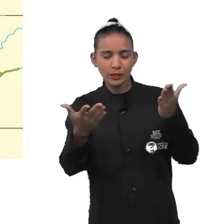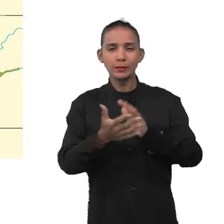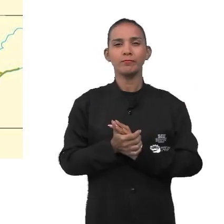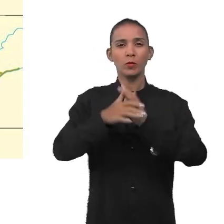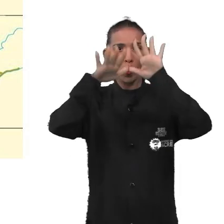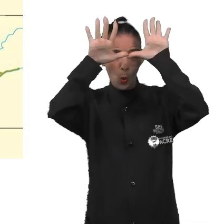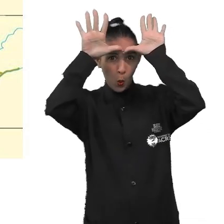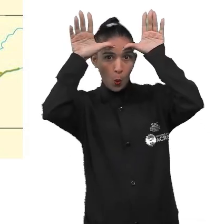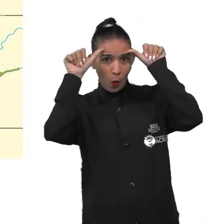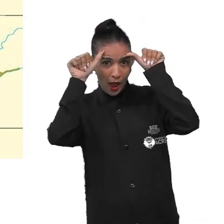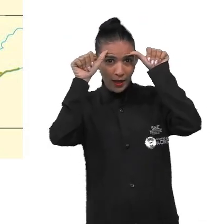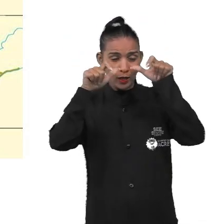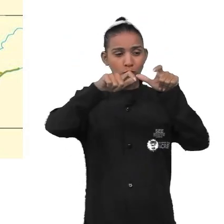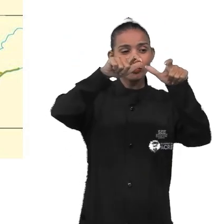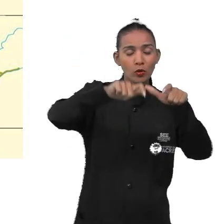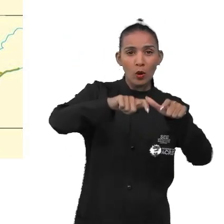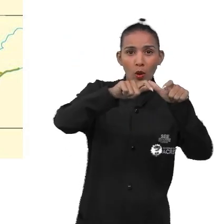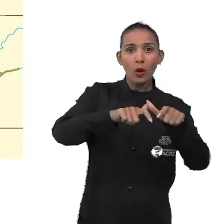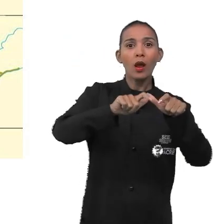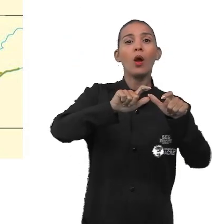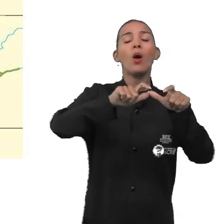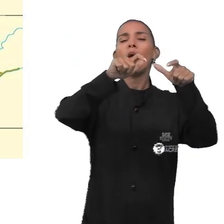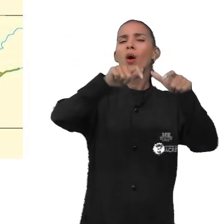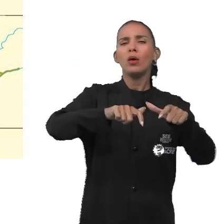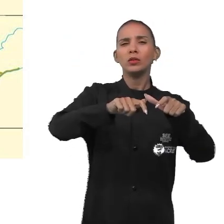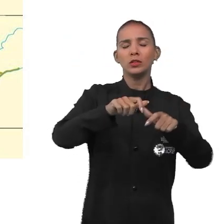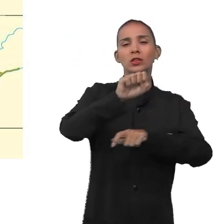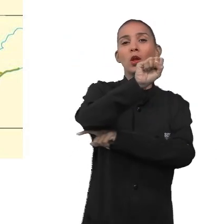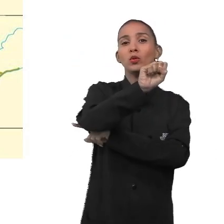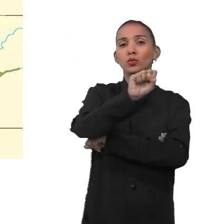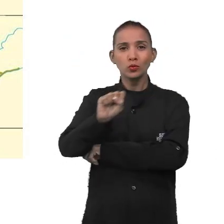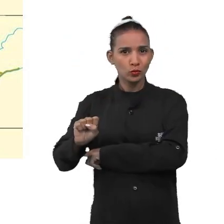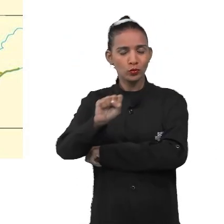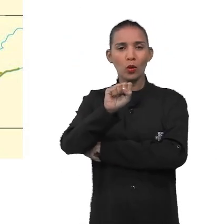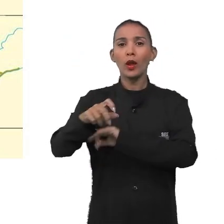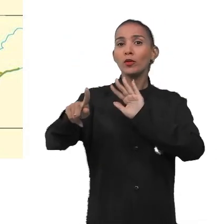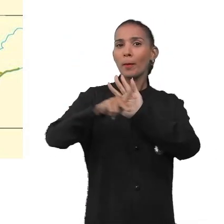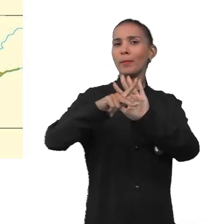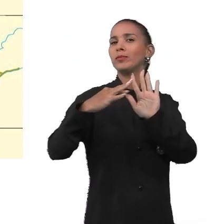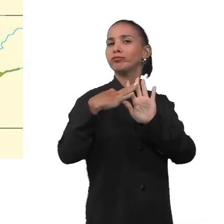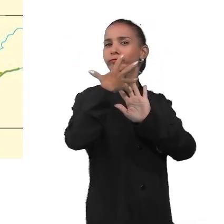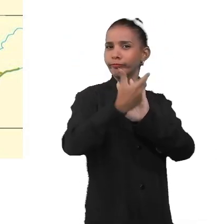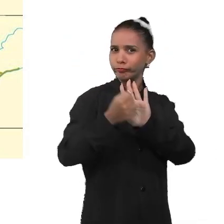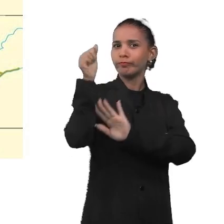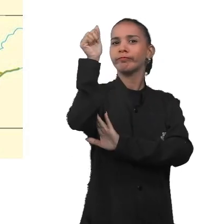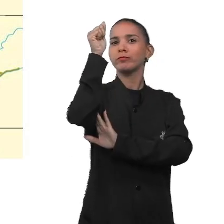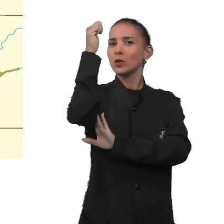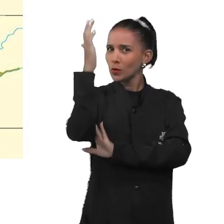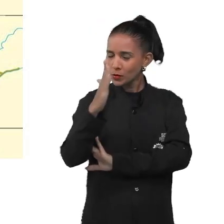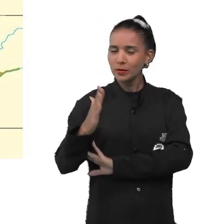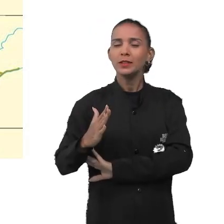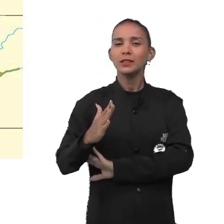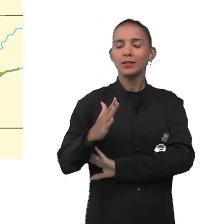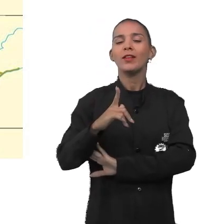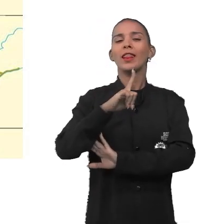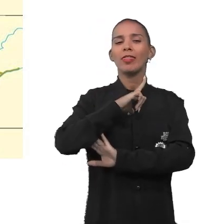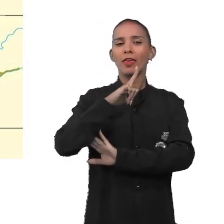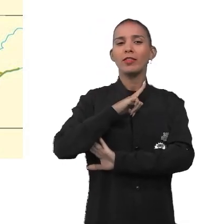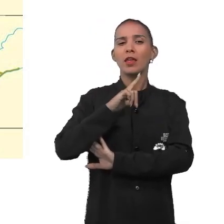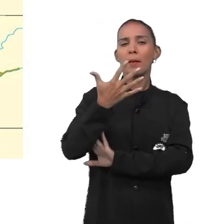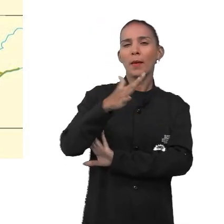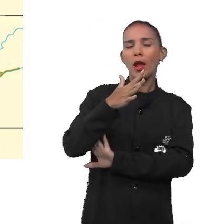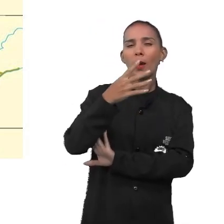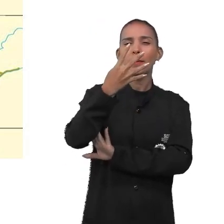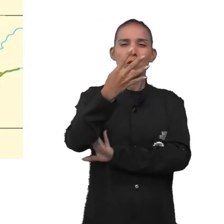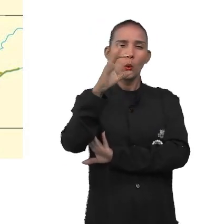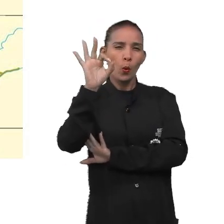situado no extremo sudoeste aí da Amazônia brasileira, ou seja, ele corresponde a 4% da